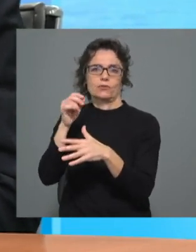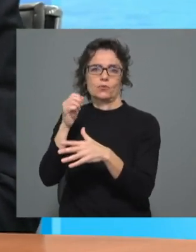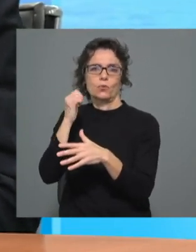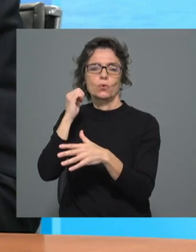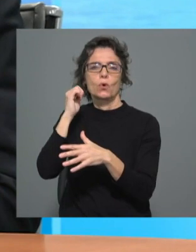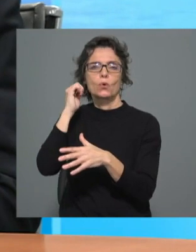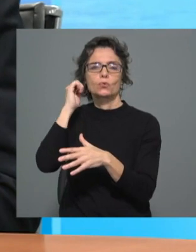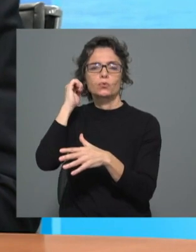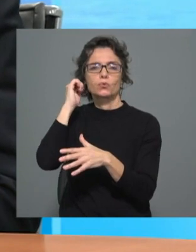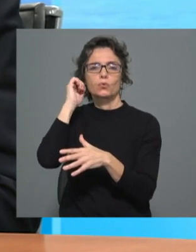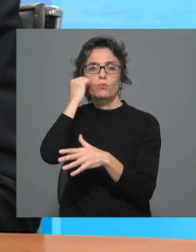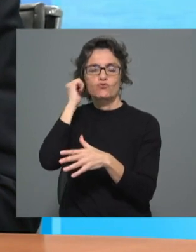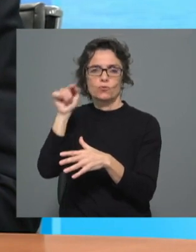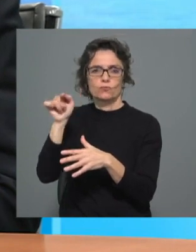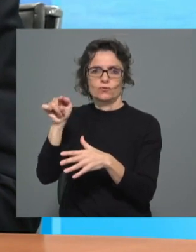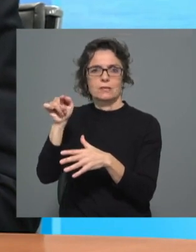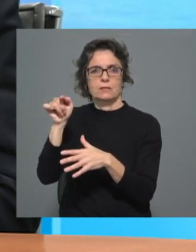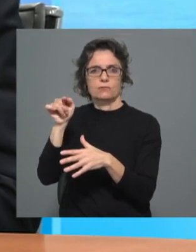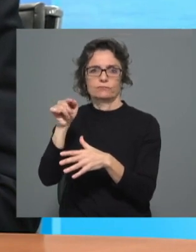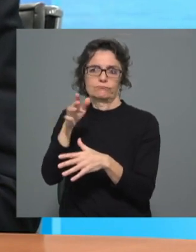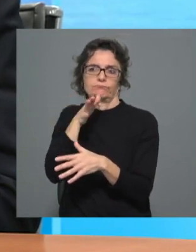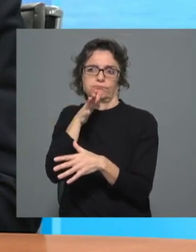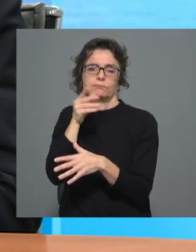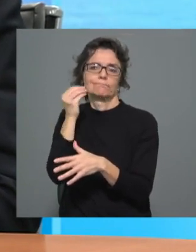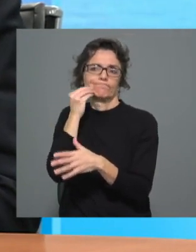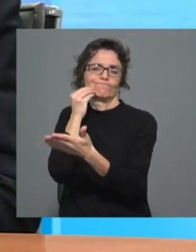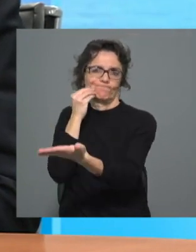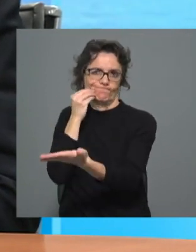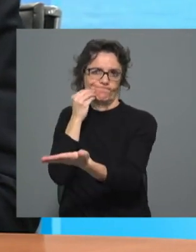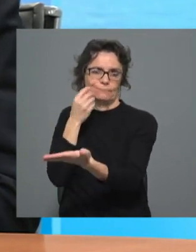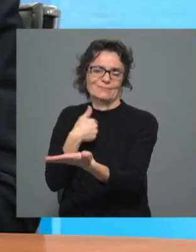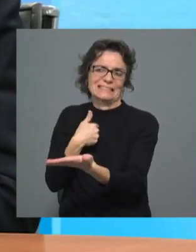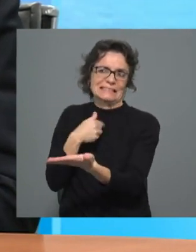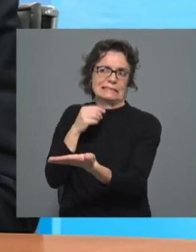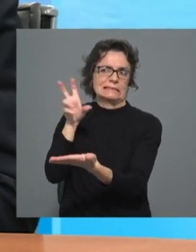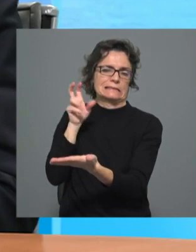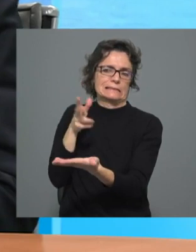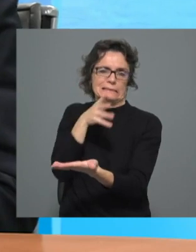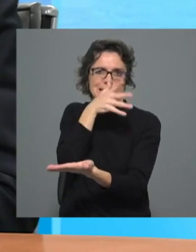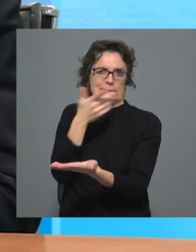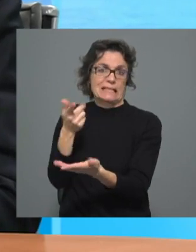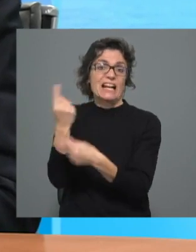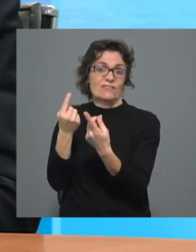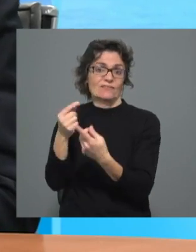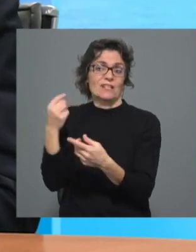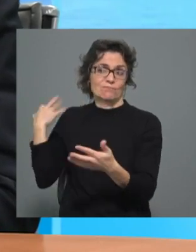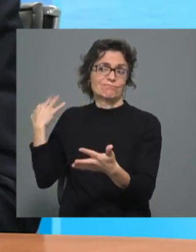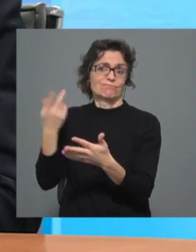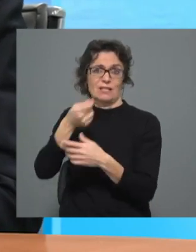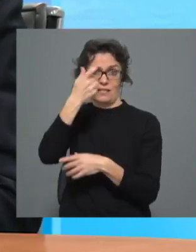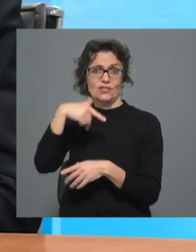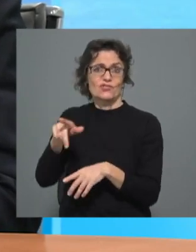a meu ver infeliz, mas infelizmente temos ao longo da história muitas vezes bispos, até papas, a